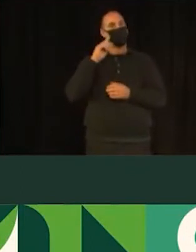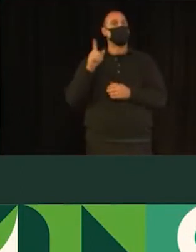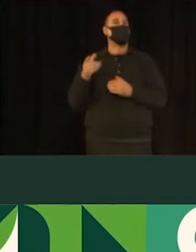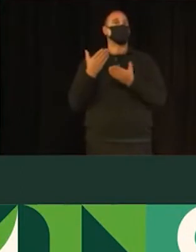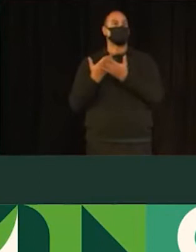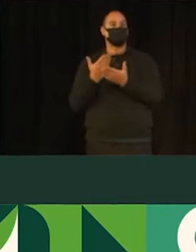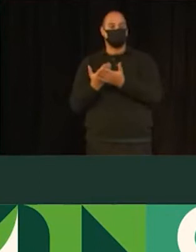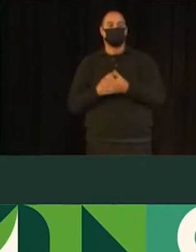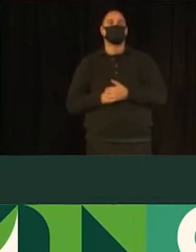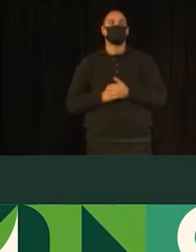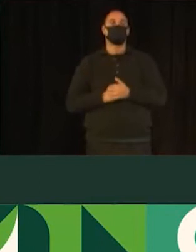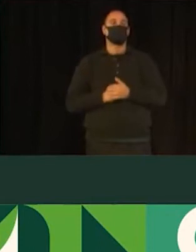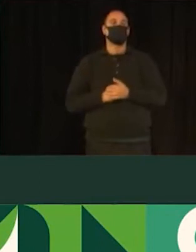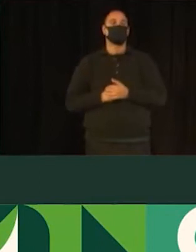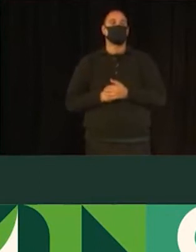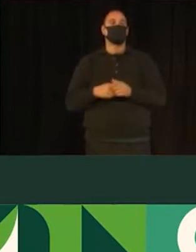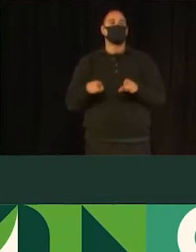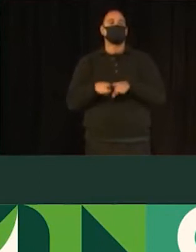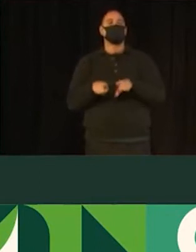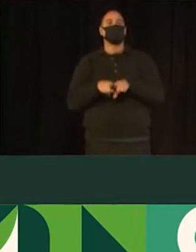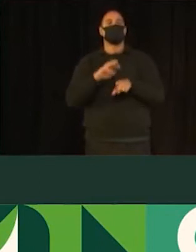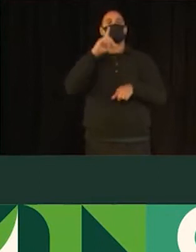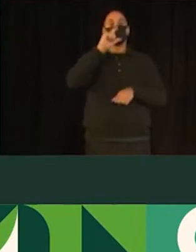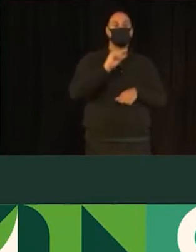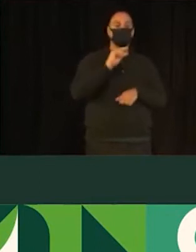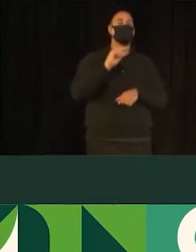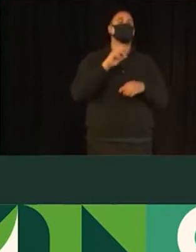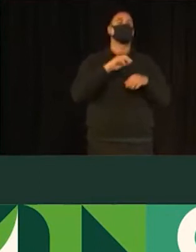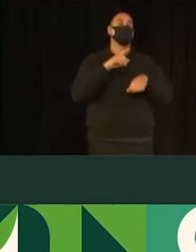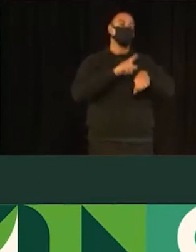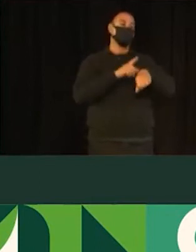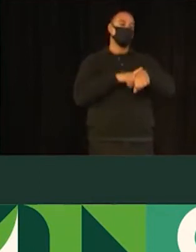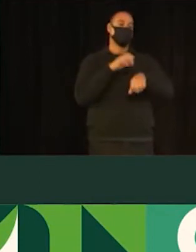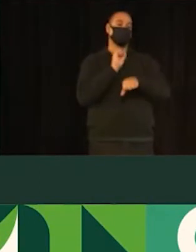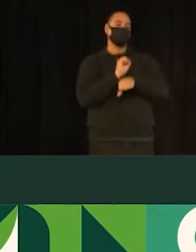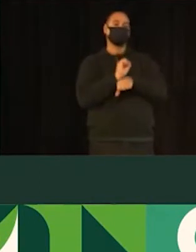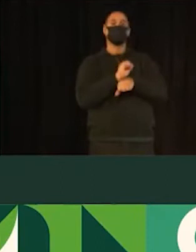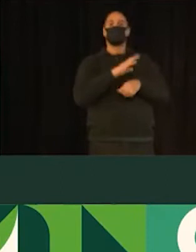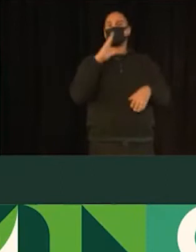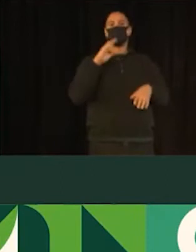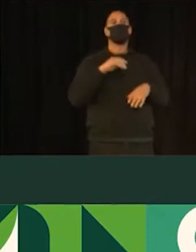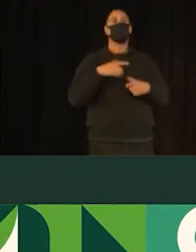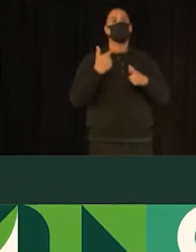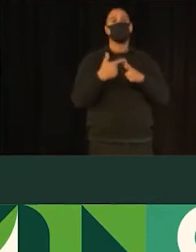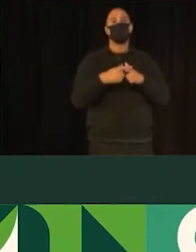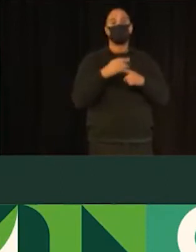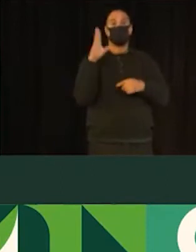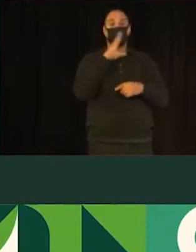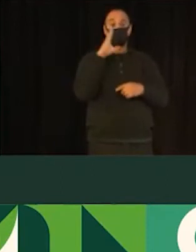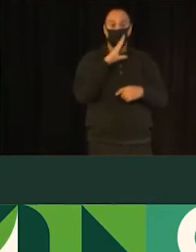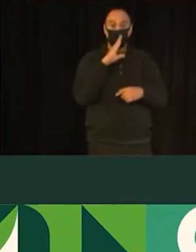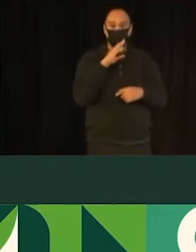Mais algumas informações. Redução do tempo de viagem, né? Um exemplo, do Guajuviras até a Matias, de 40 minutos para